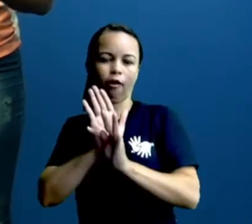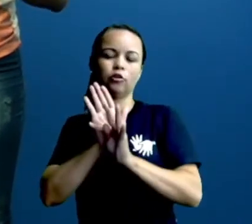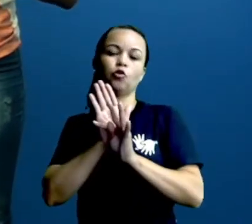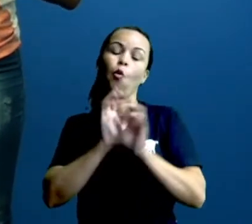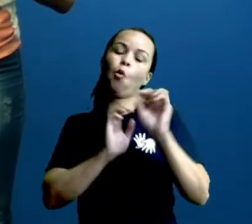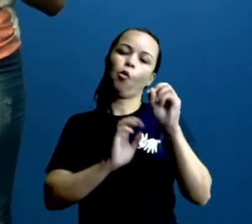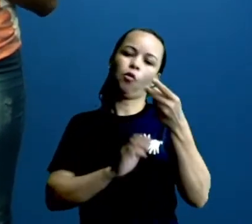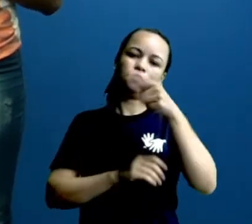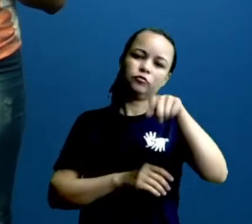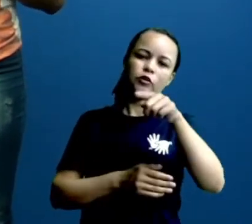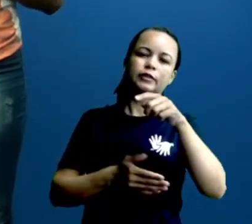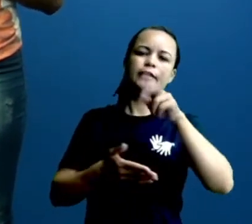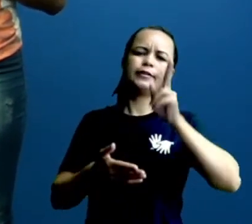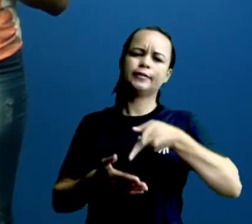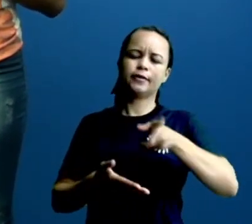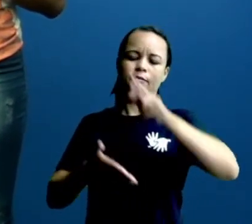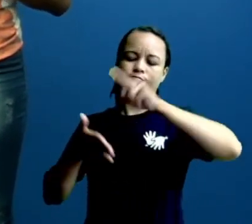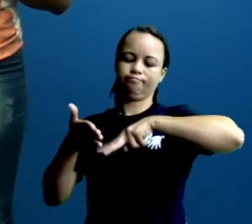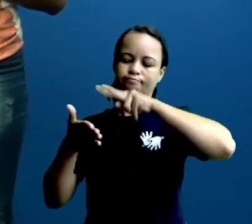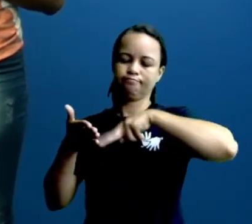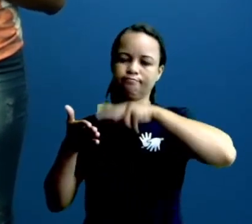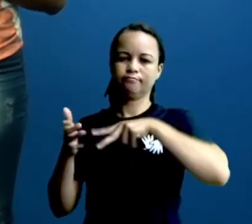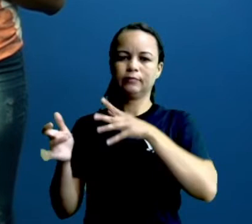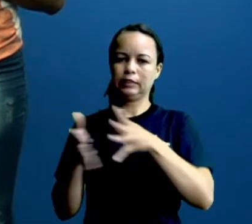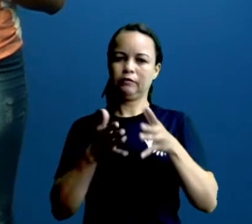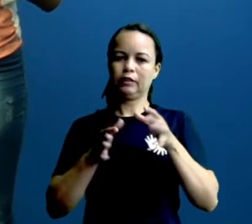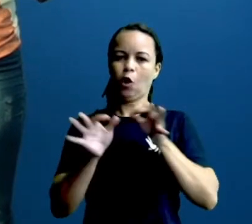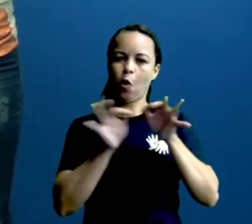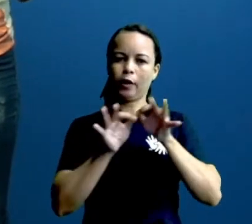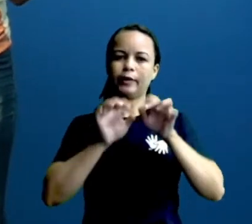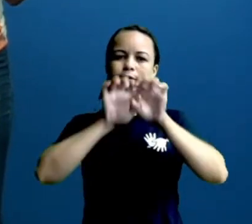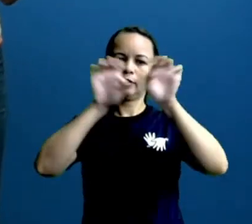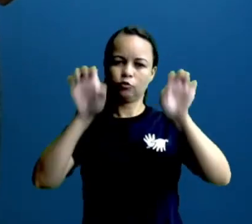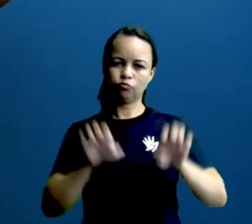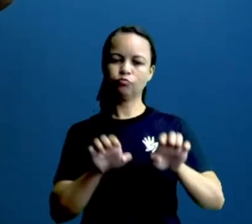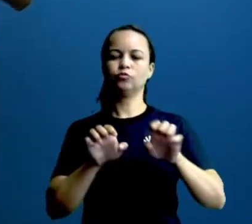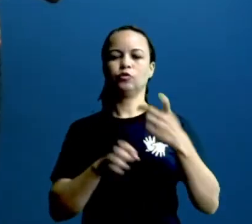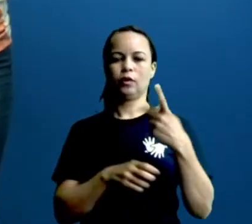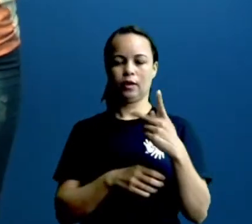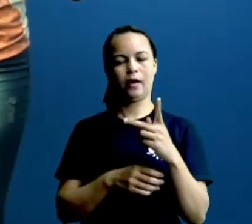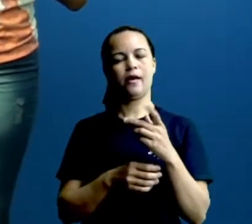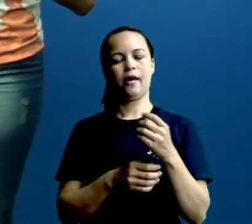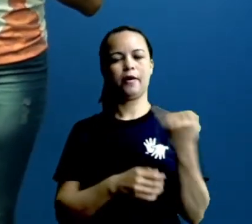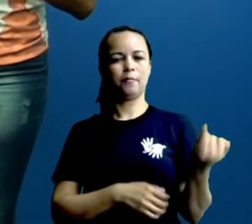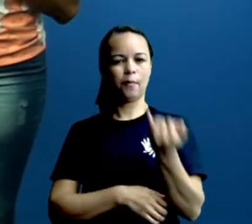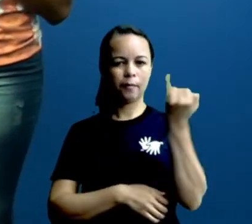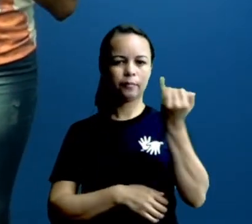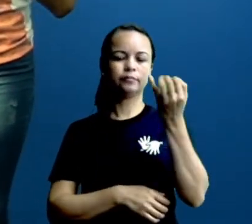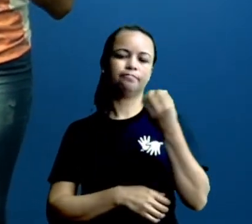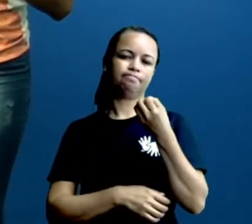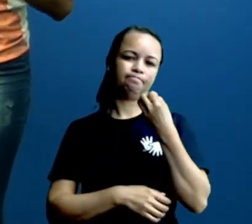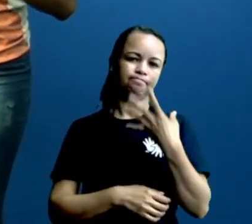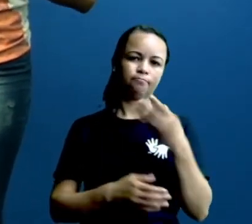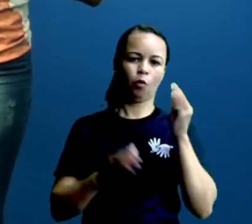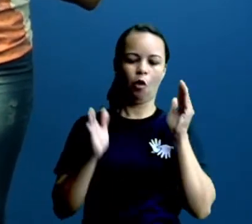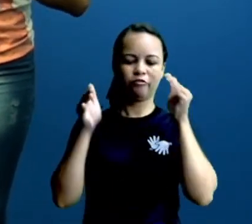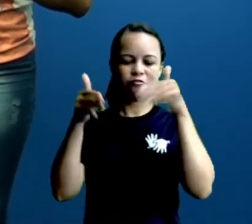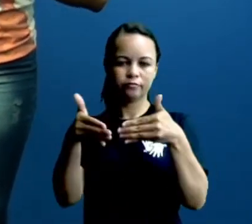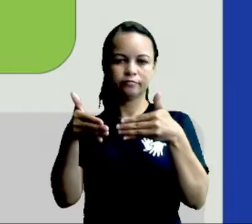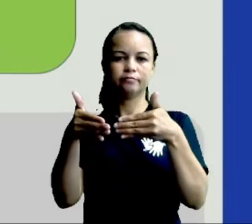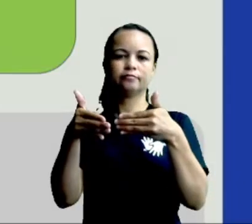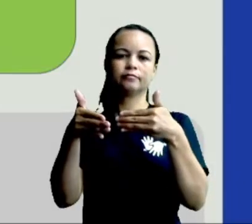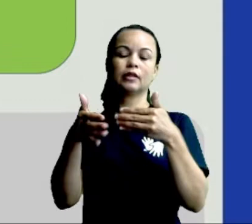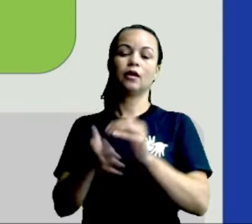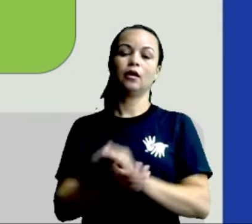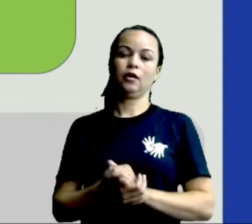sempre lê, vai começar a anotar essas estruturas. E é bom a gente focar bem. Dá uma olhadinha o que é que ele diz